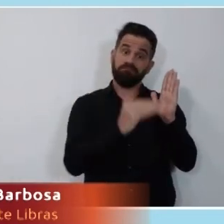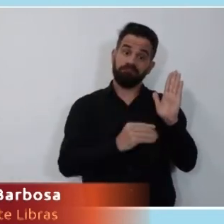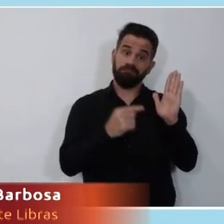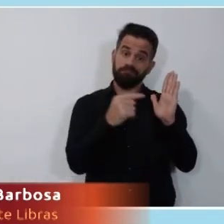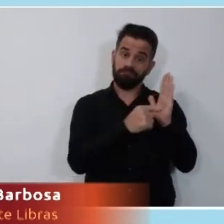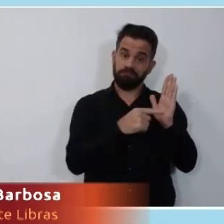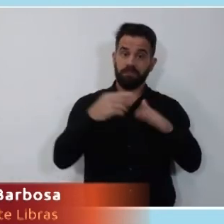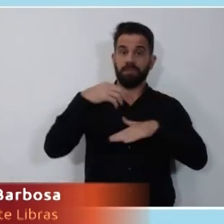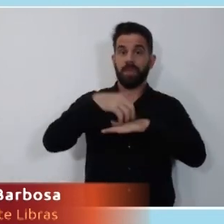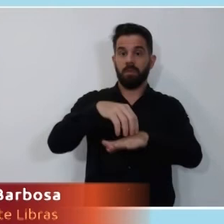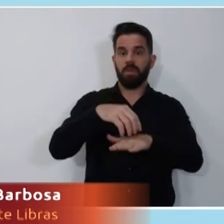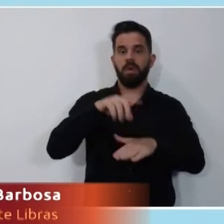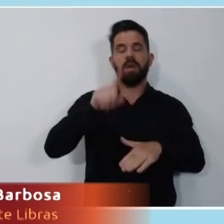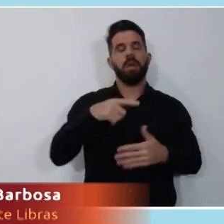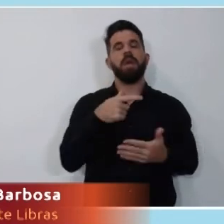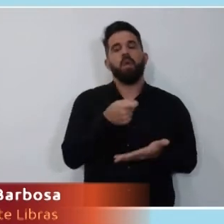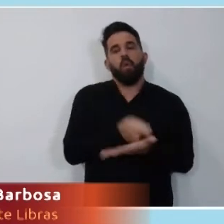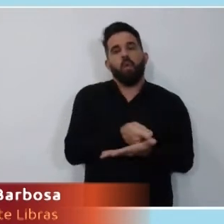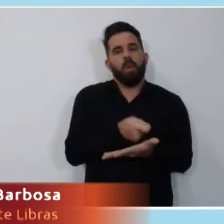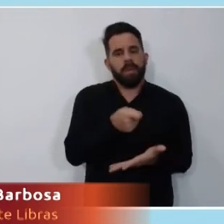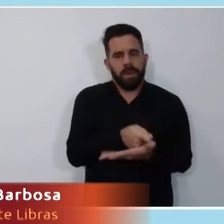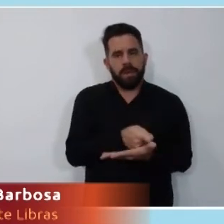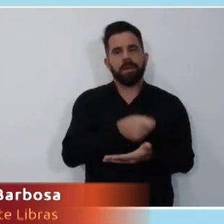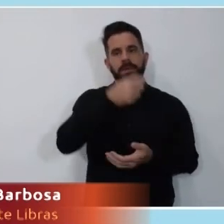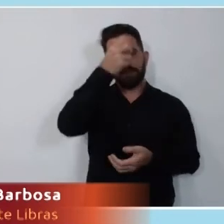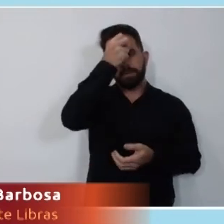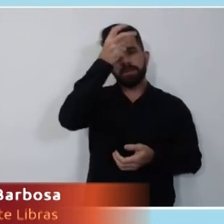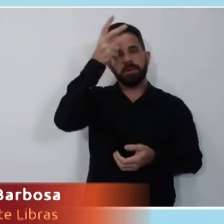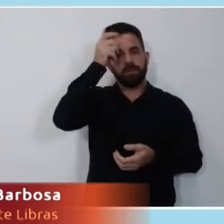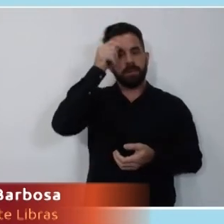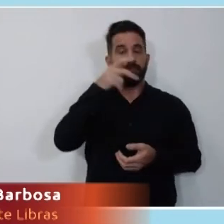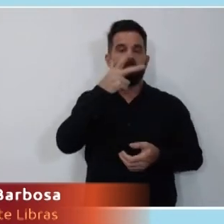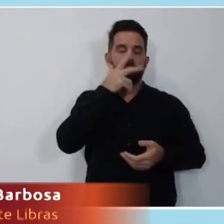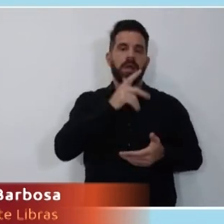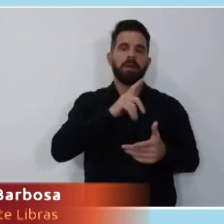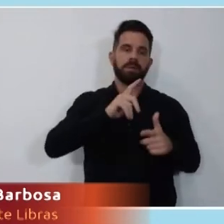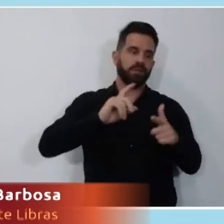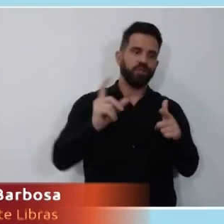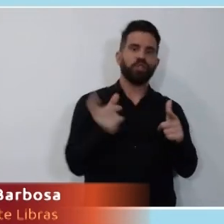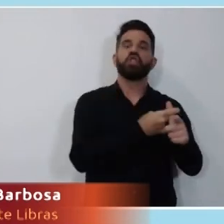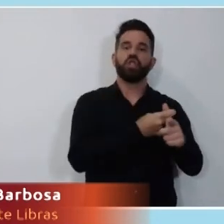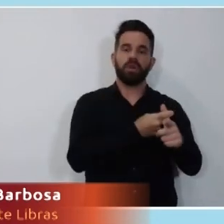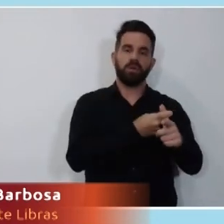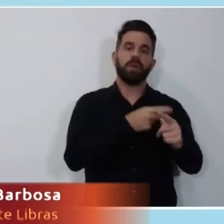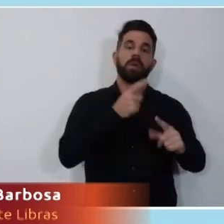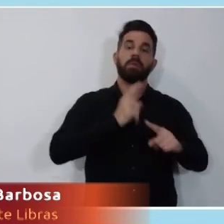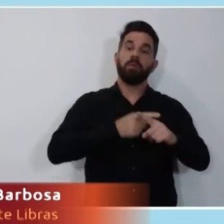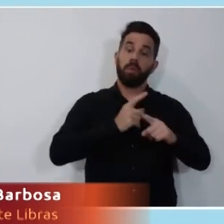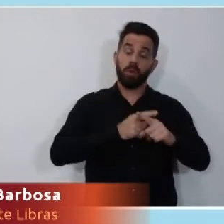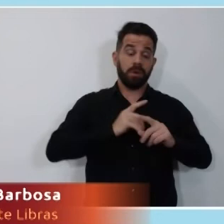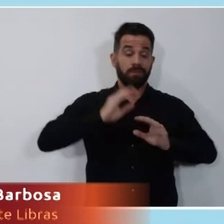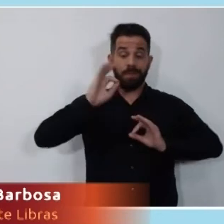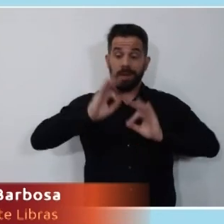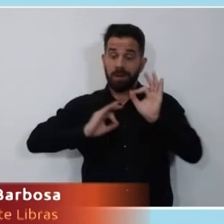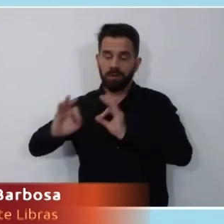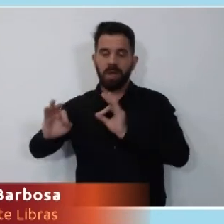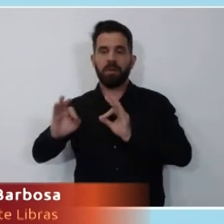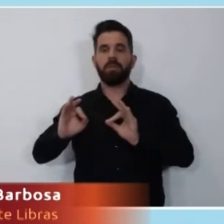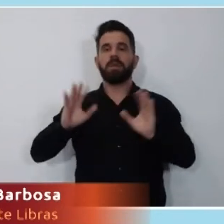município e é uma dívida que nós temos aqui atrasada, tem que pagar, né? Fazer planejamento e